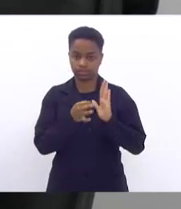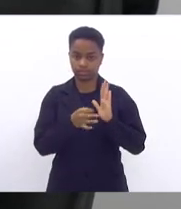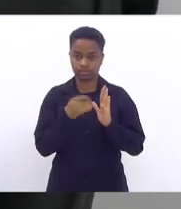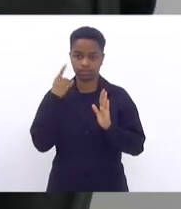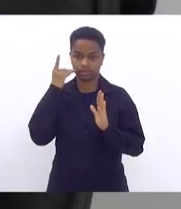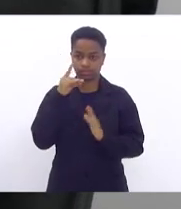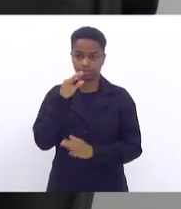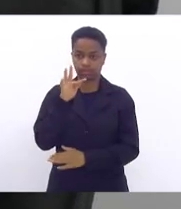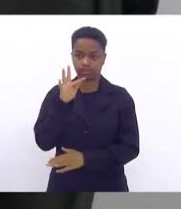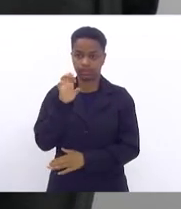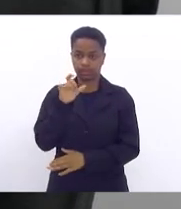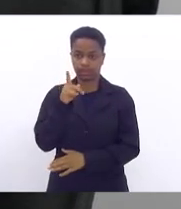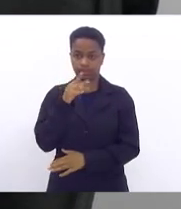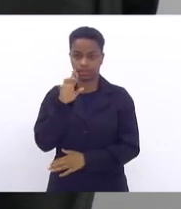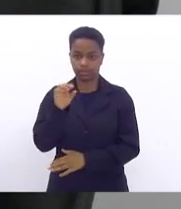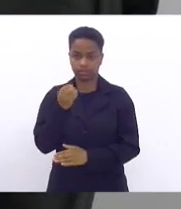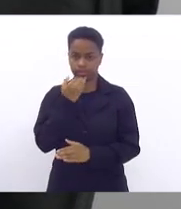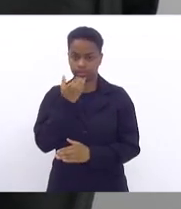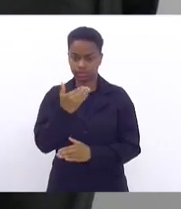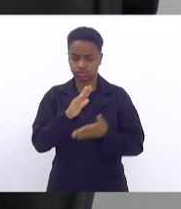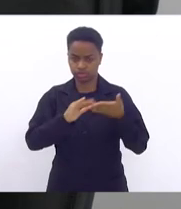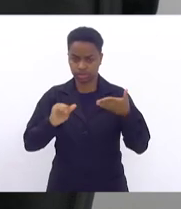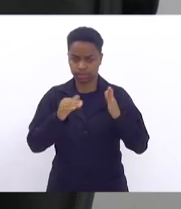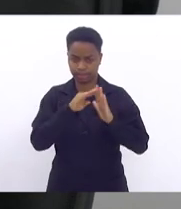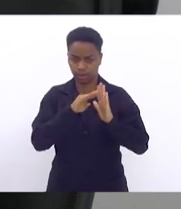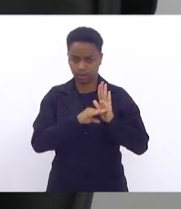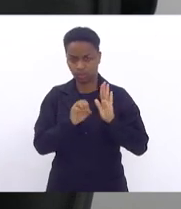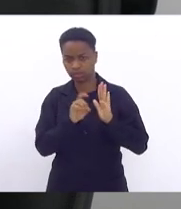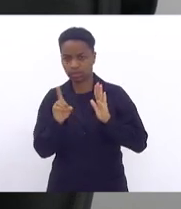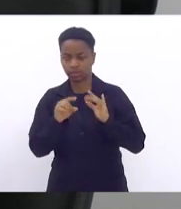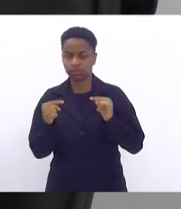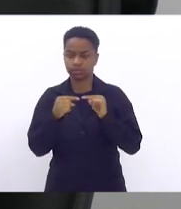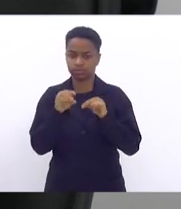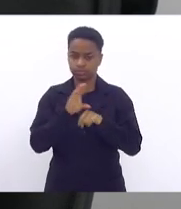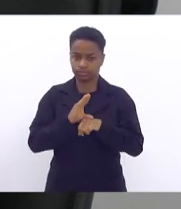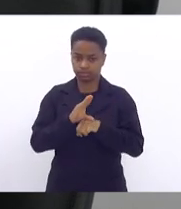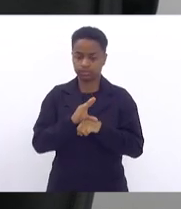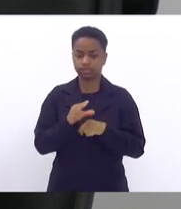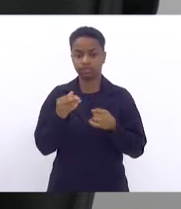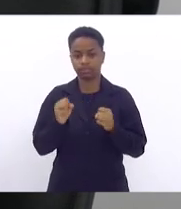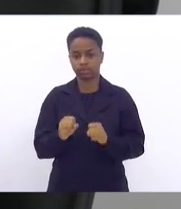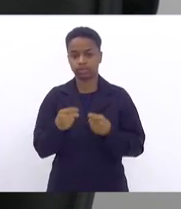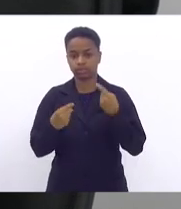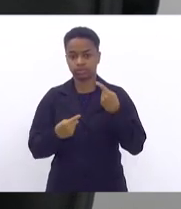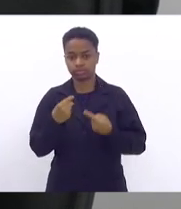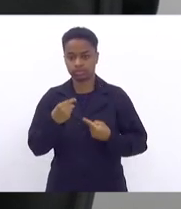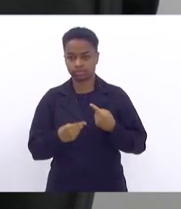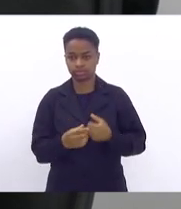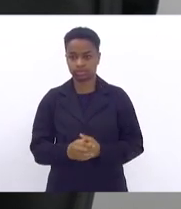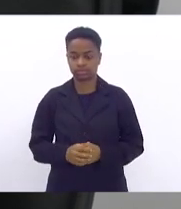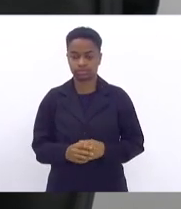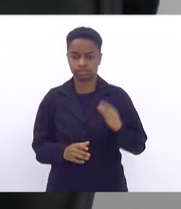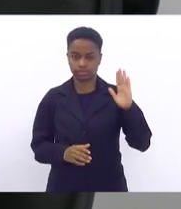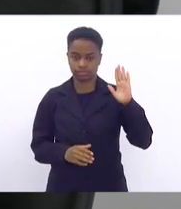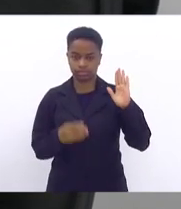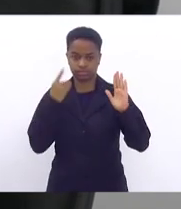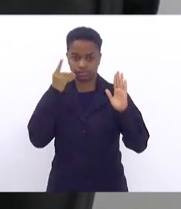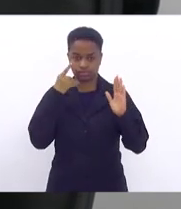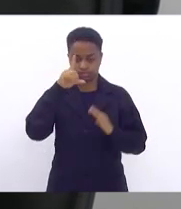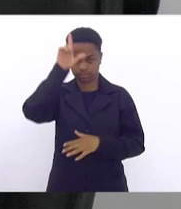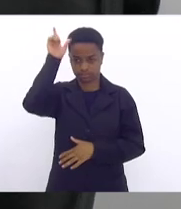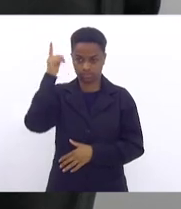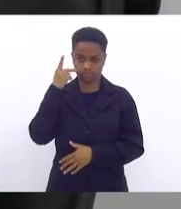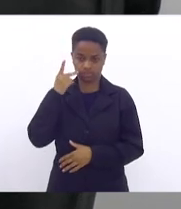deputado Filipinho Raves, ele pediu para retirar de pauta, não? É pela constitucionalidade, em discussão. Para discutir, deputado Luiz